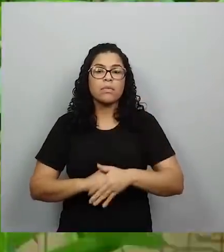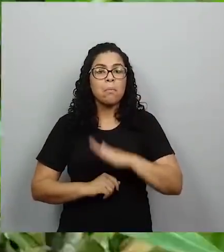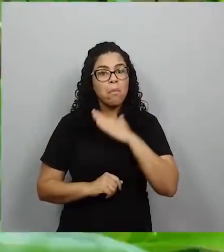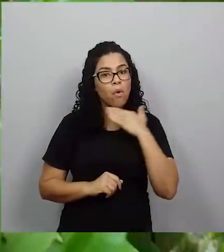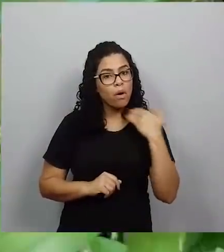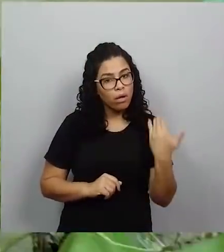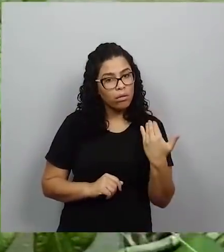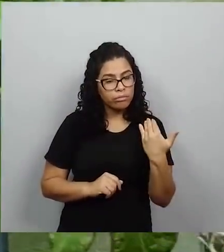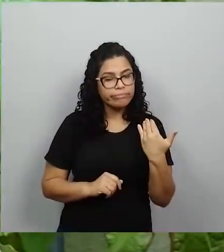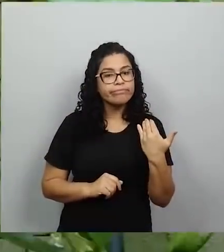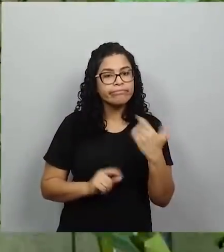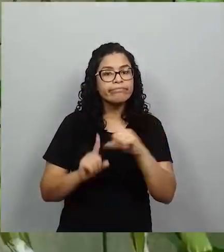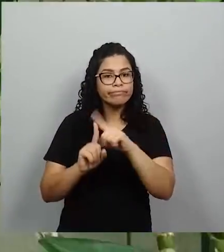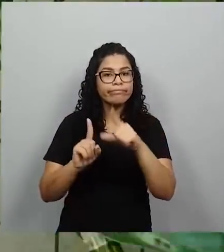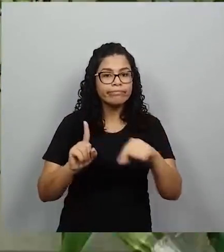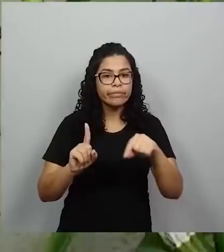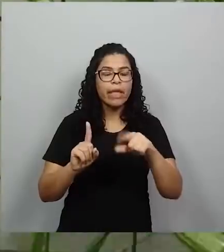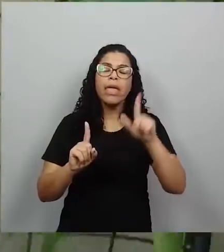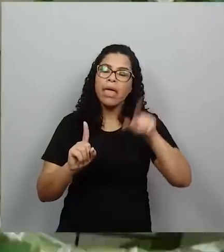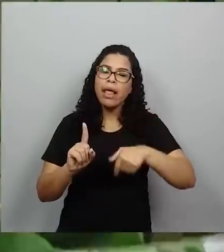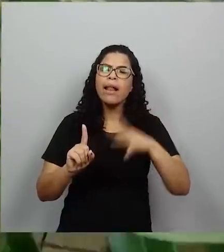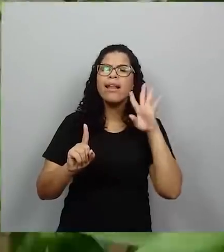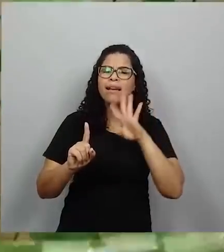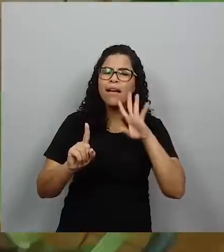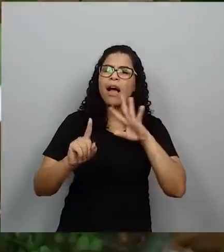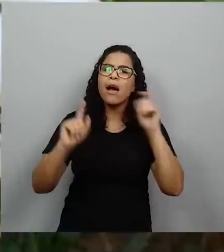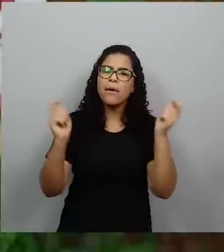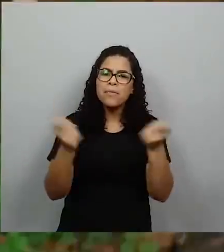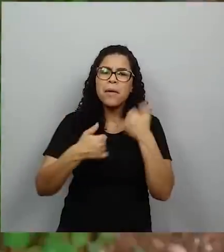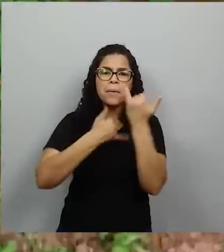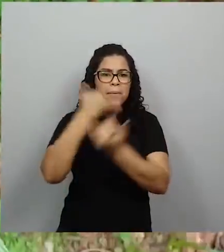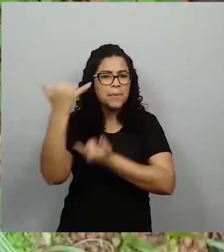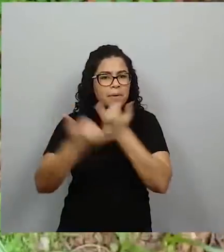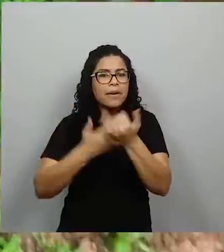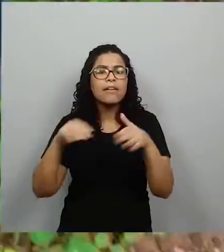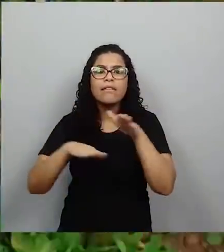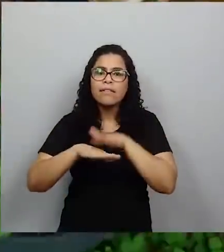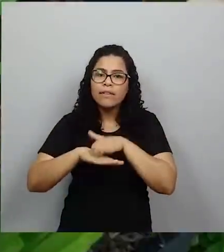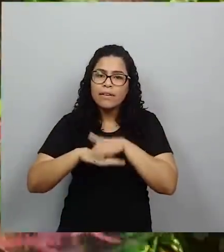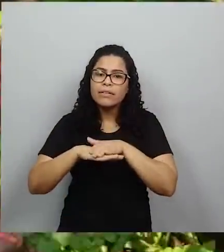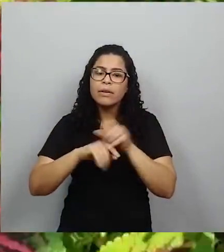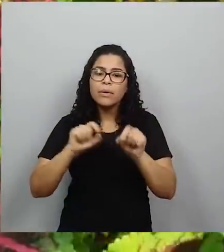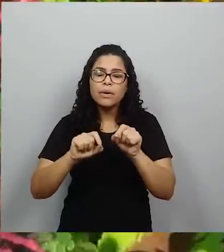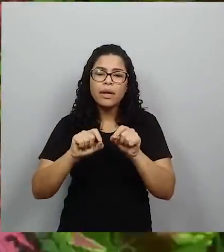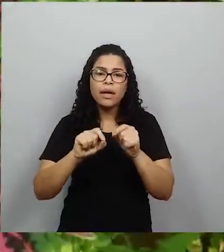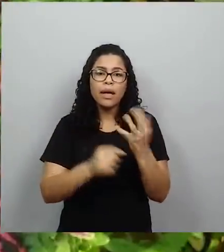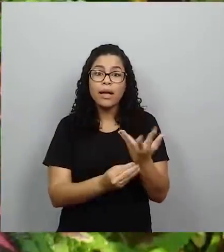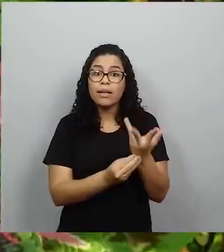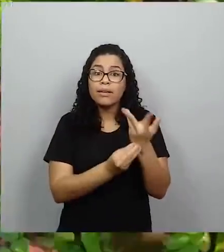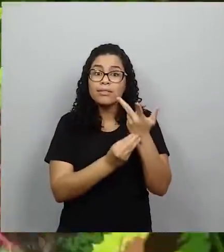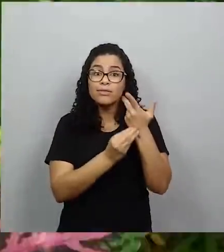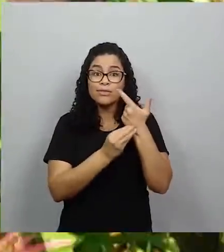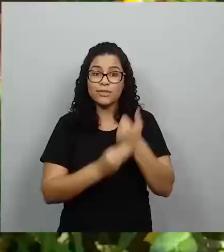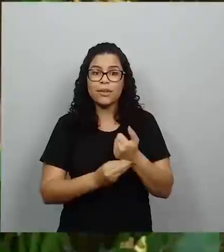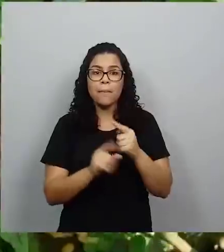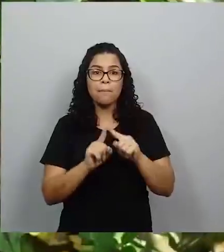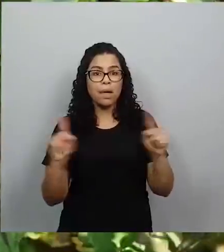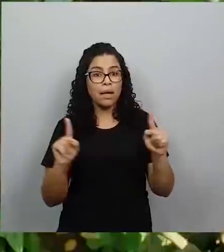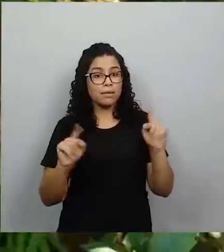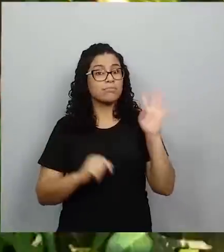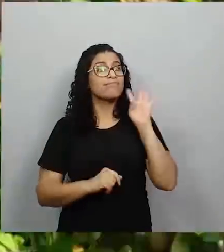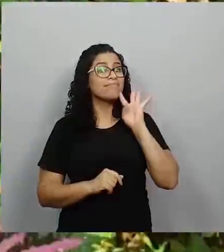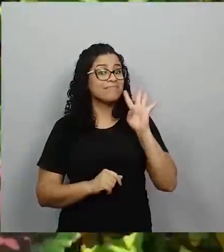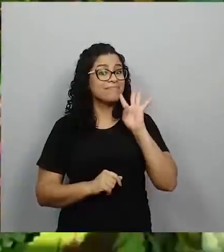uma brincadeira, também pode servir como estudo e também para fazer artesanato. Mas o